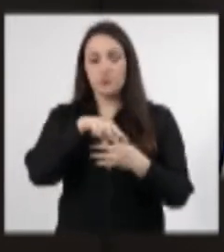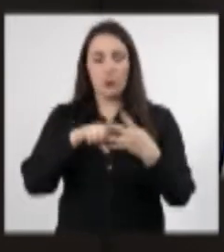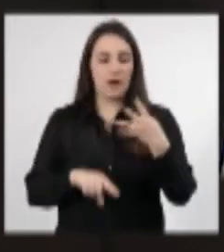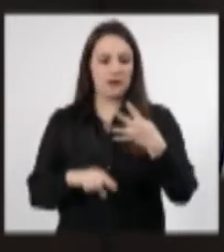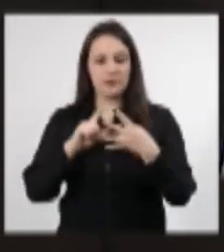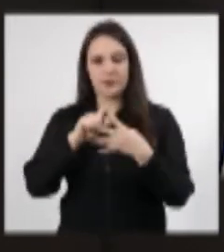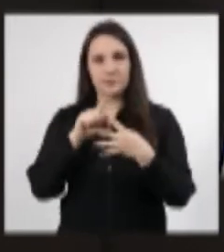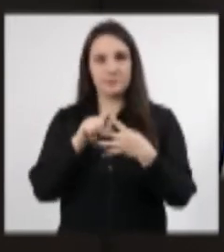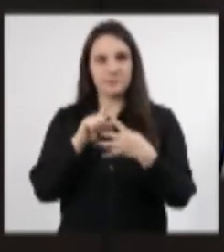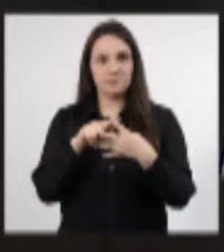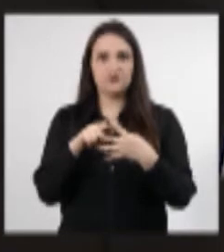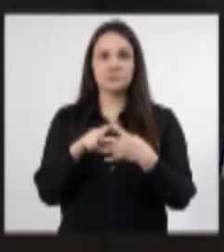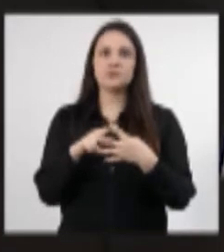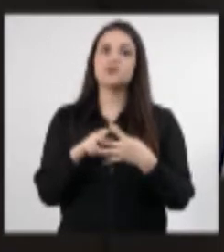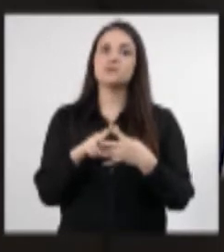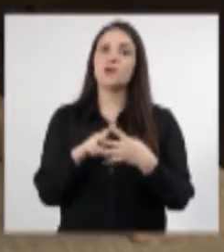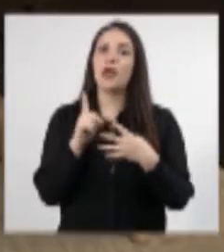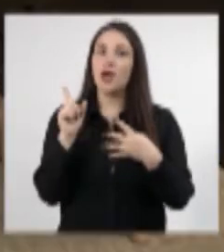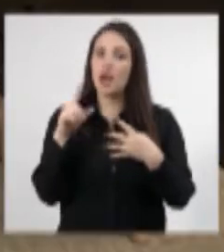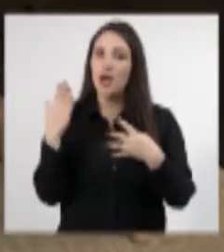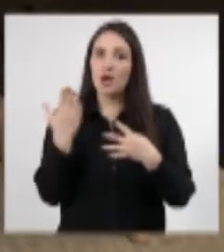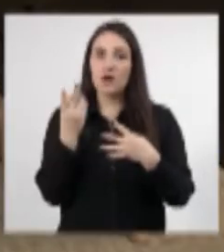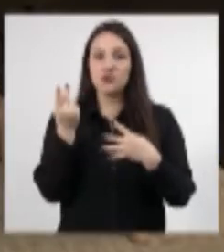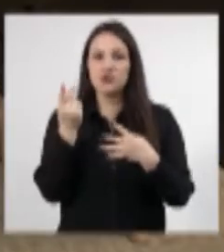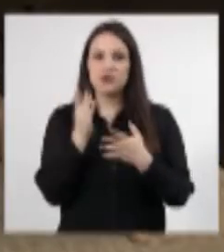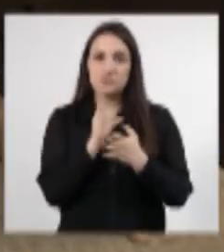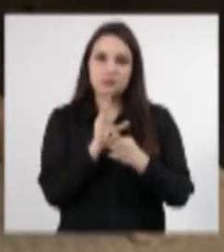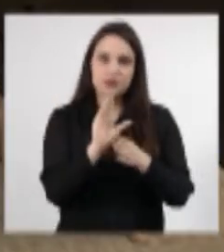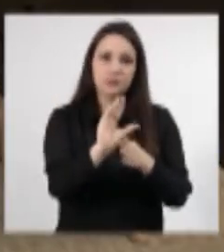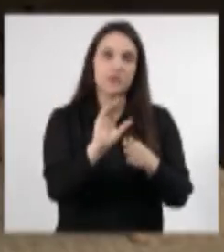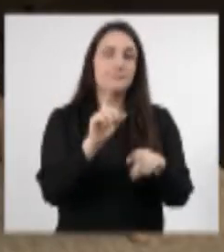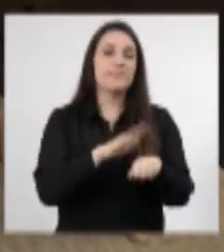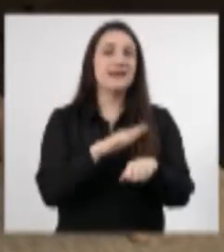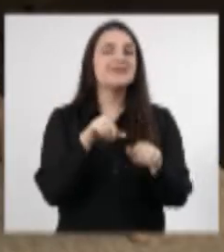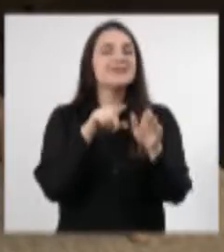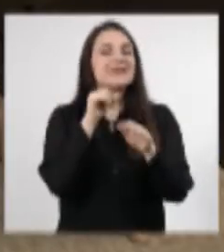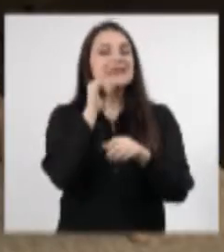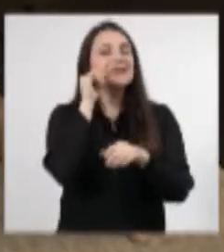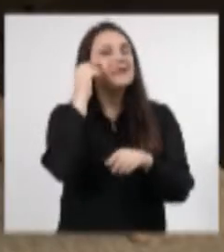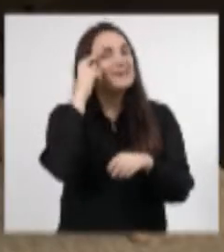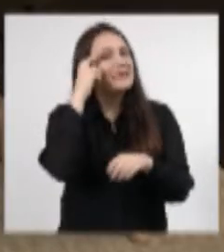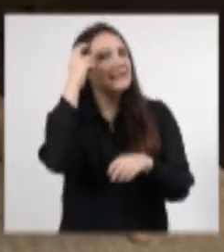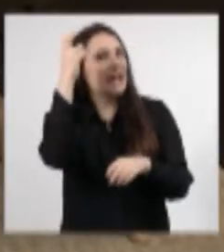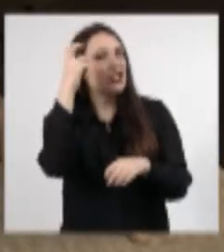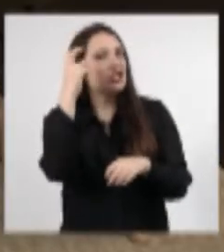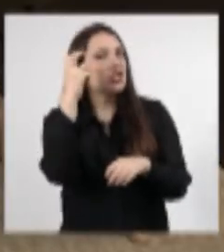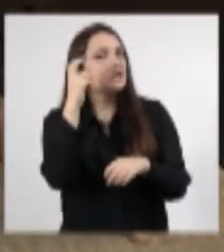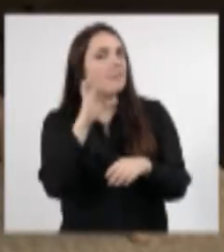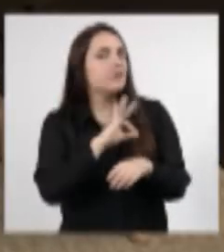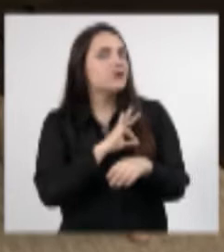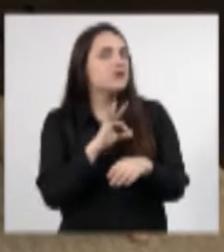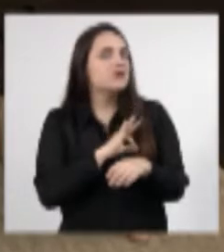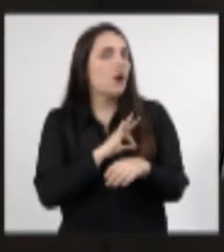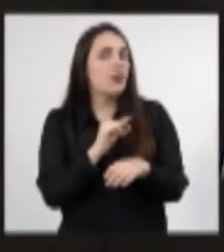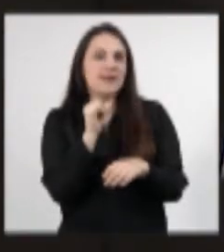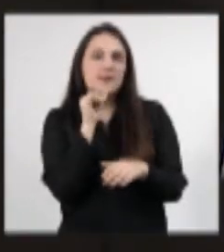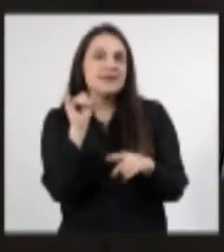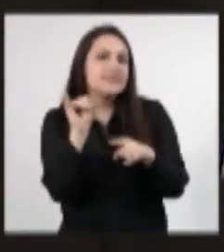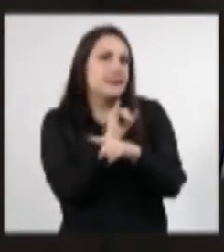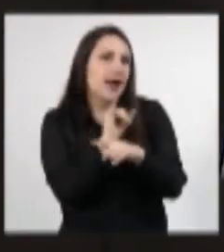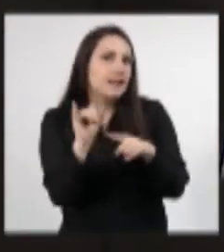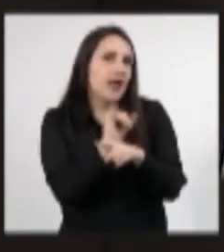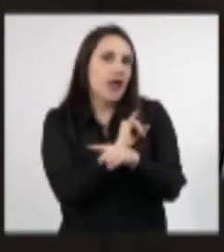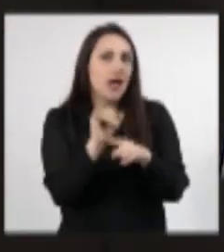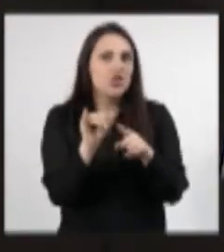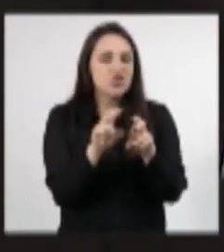sucinta, 4 deles. O investimento em inteligência policial, na aquisição de equipamentos. Hoje